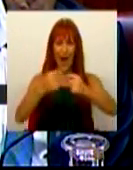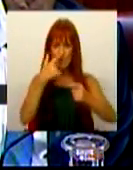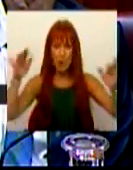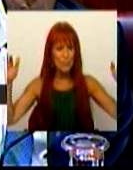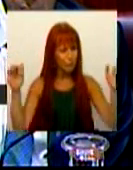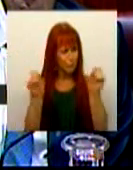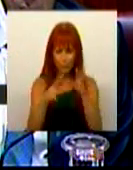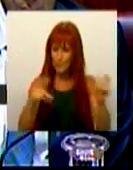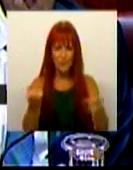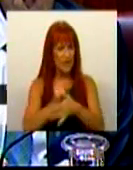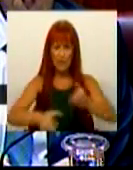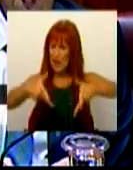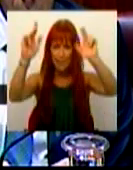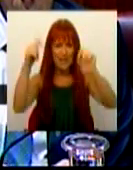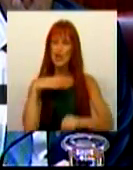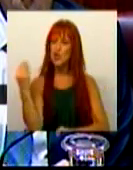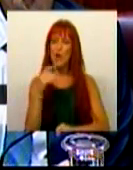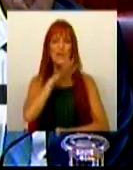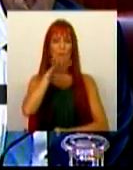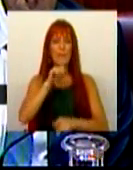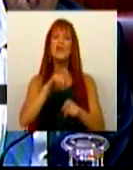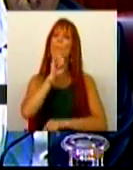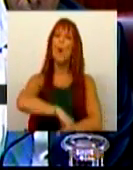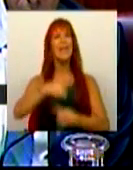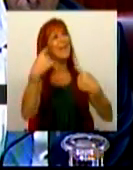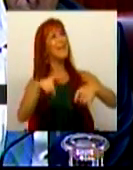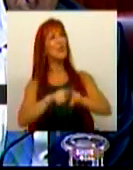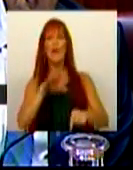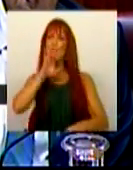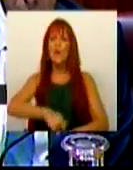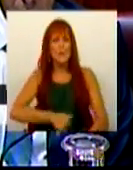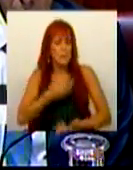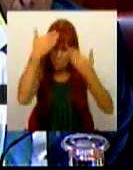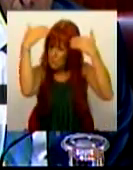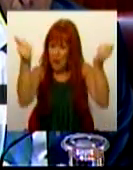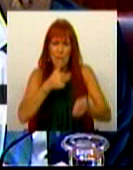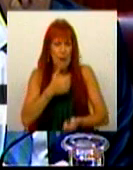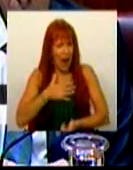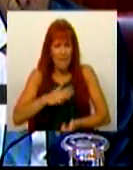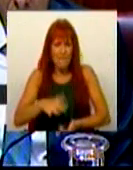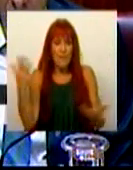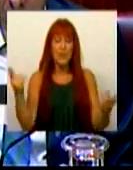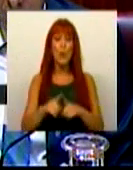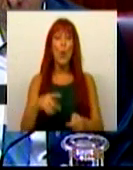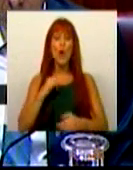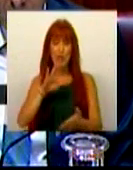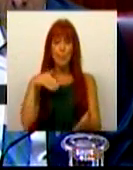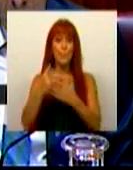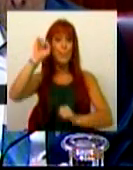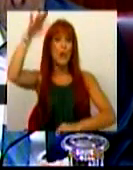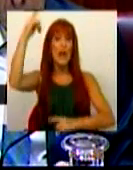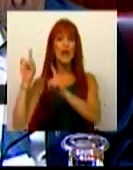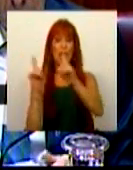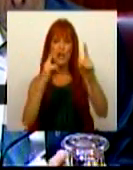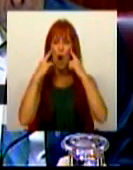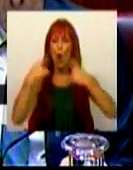demográfica, devolvendo liberdade às jovens famílias para poderem ter os filhos que efetivamente desejam ter. Quando nós damos prioridade ao transporte